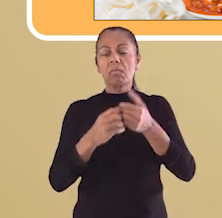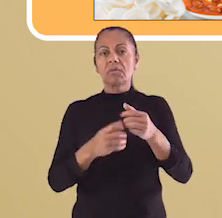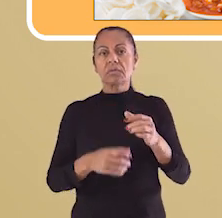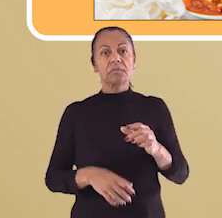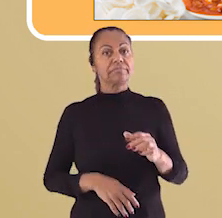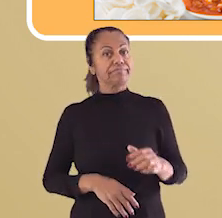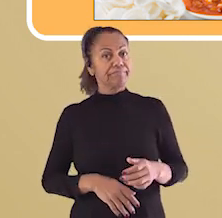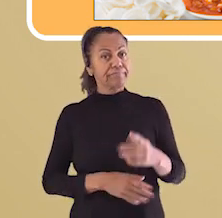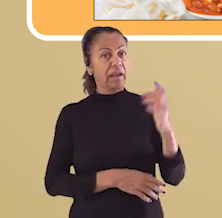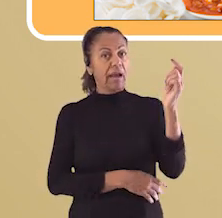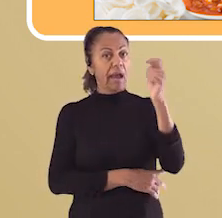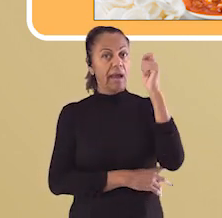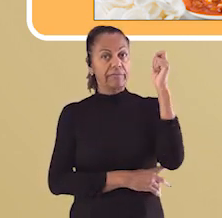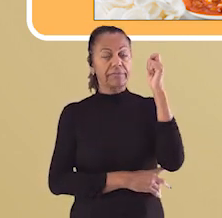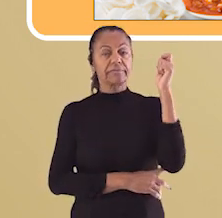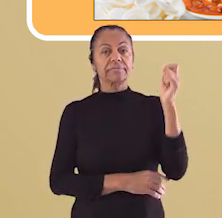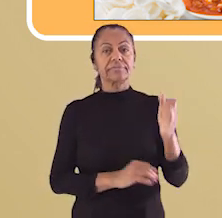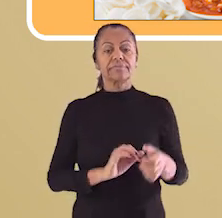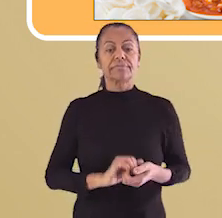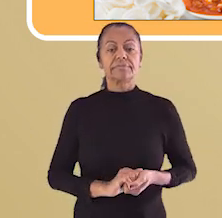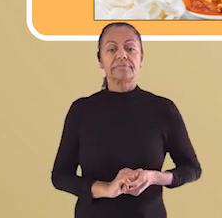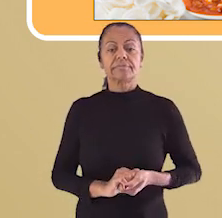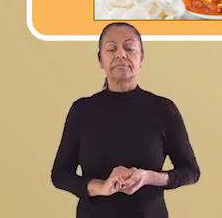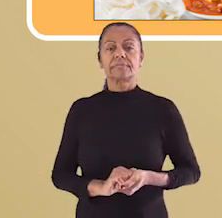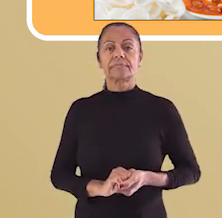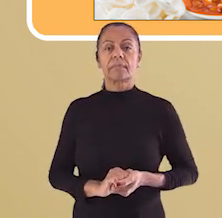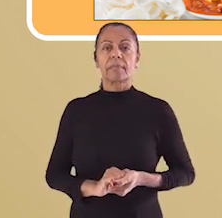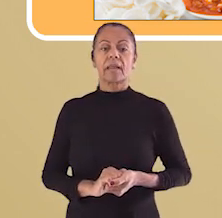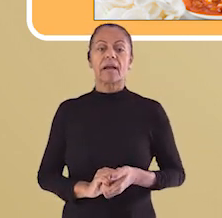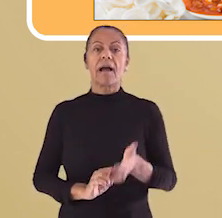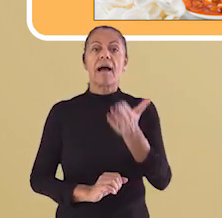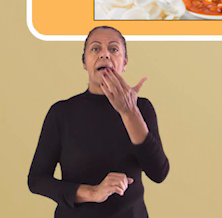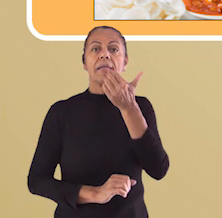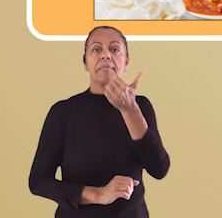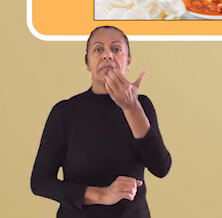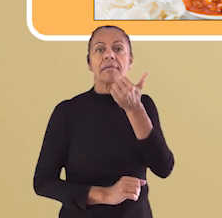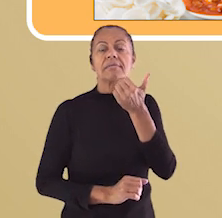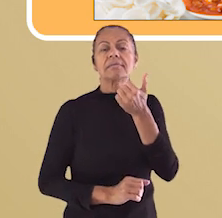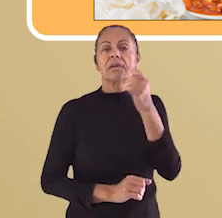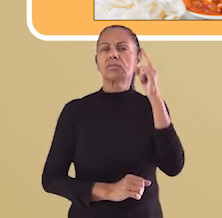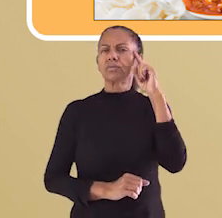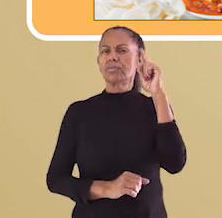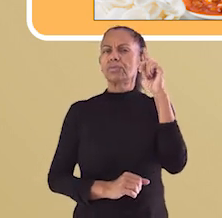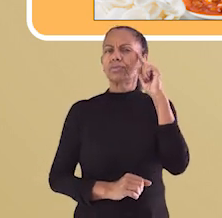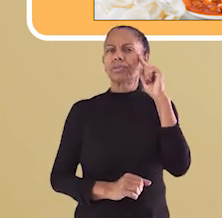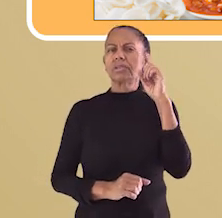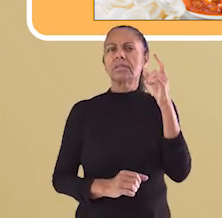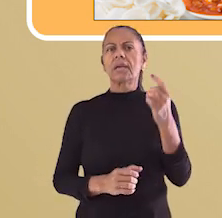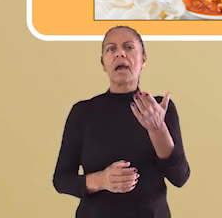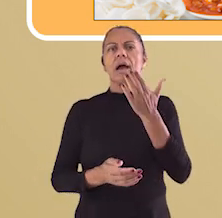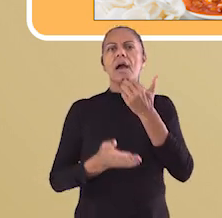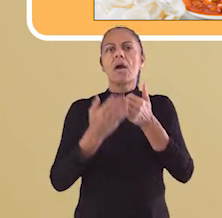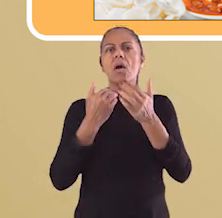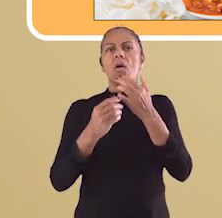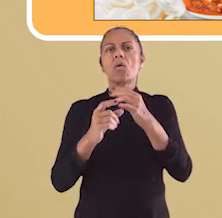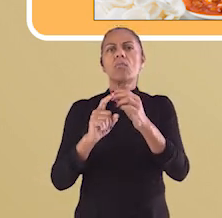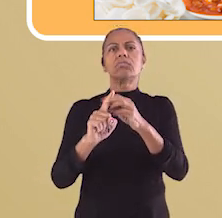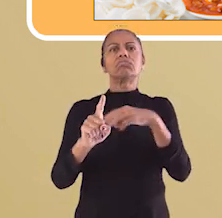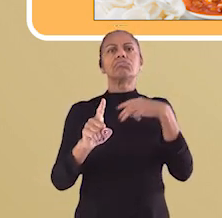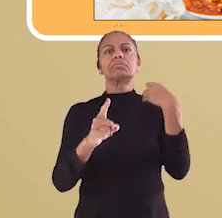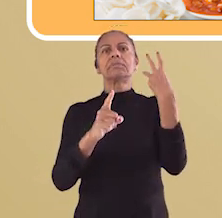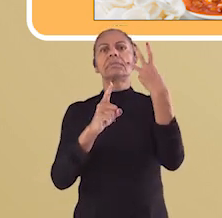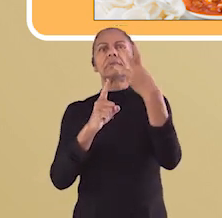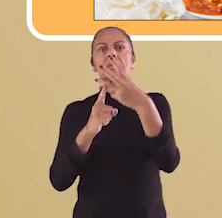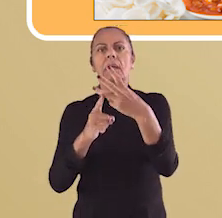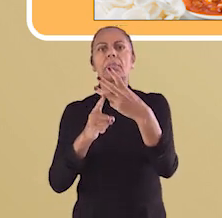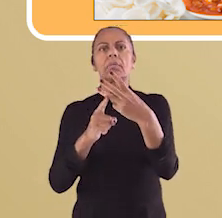essa pessoa se alimentar. Então, é muito grave. A alimentação diária de quem sofre com compulsão alimentar costuma ser o dobro